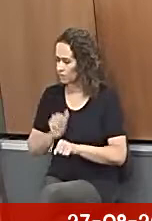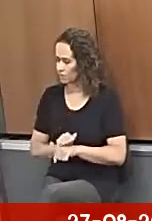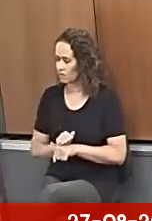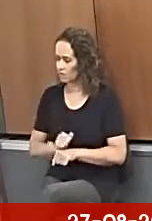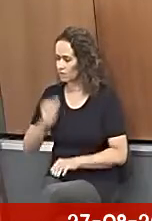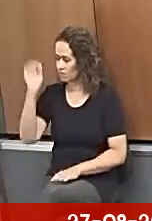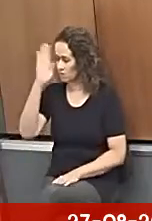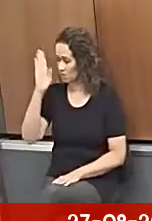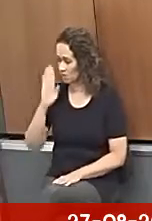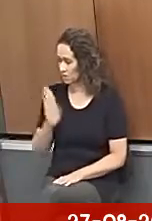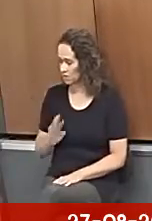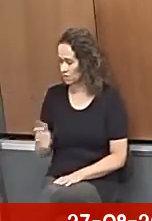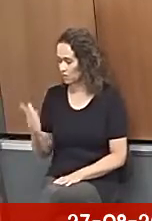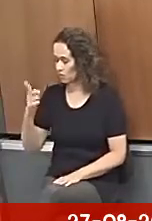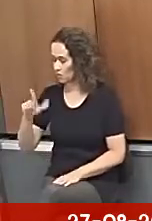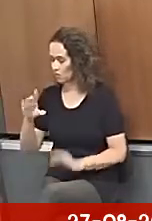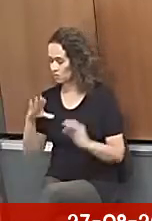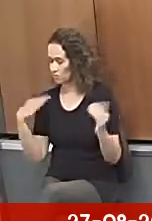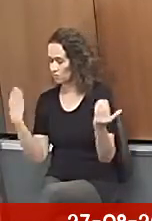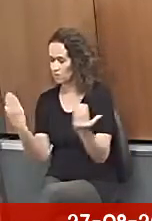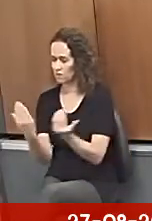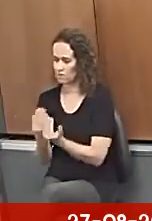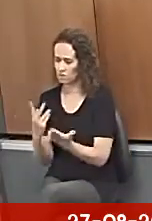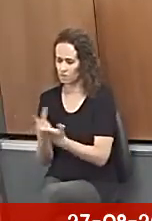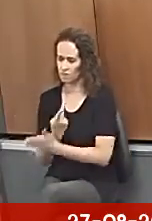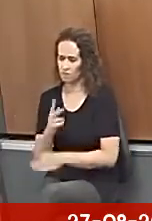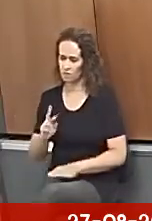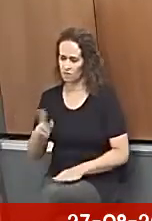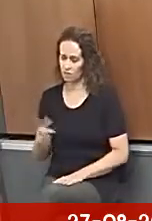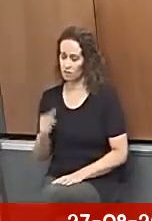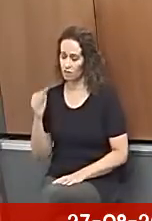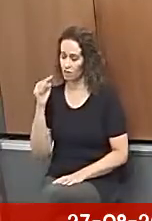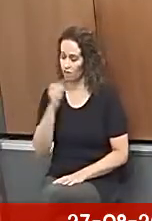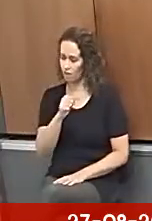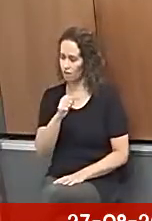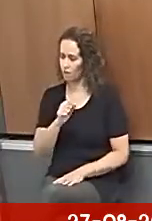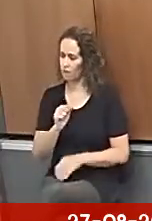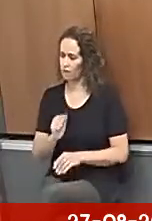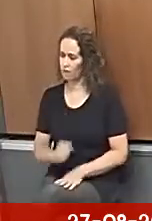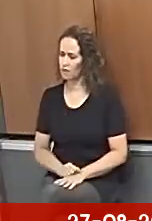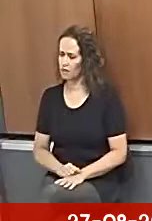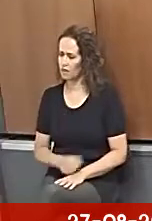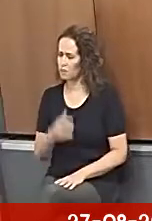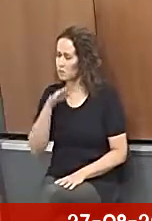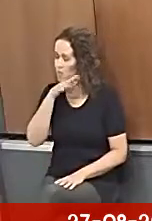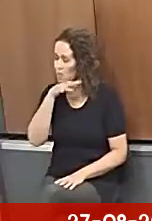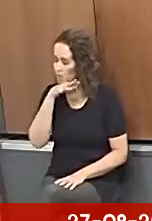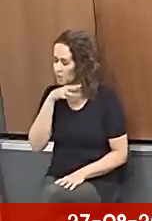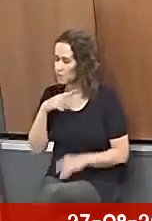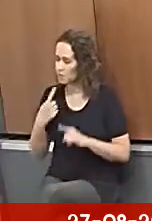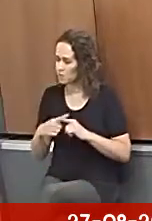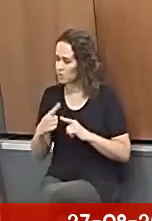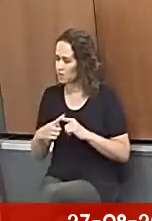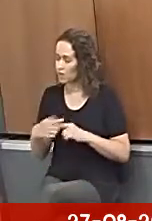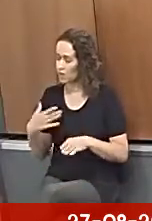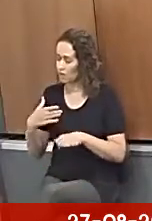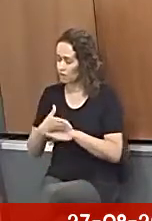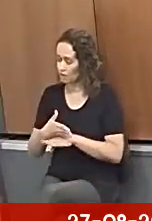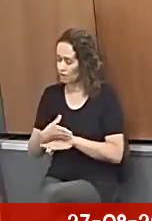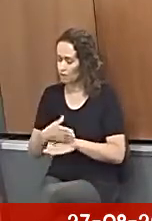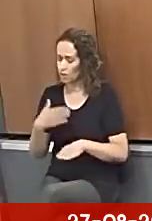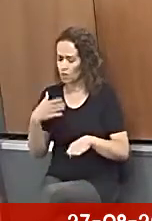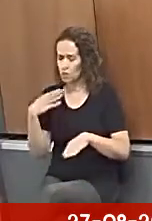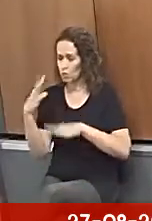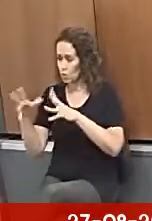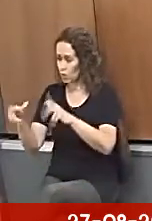brasil e nem do mundo lá nós somos maltratados a gente só entra depois que todo mundo entra ea gente só sai depois todo mundo sai no mineirão a